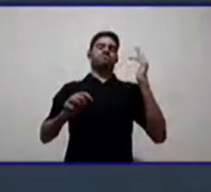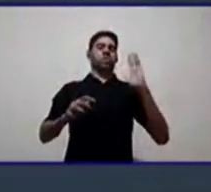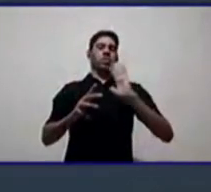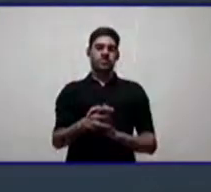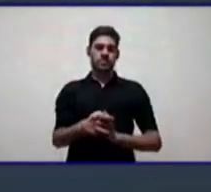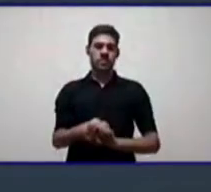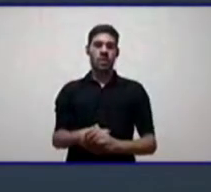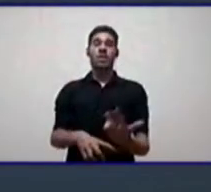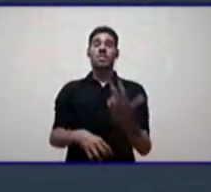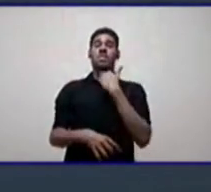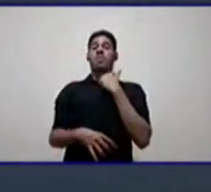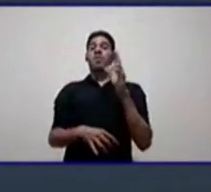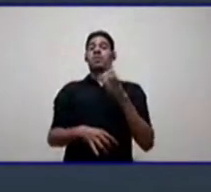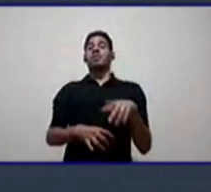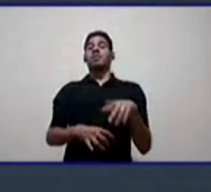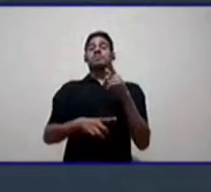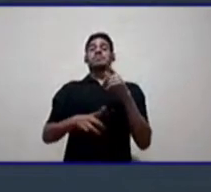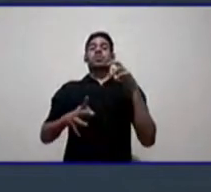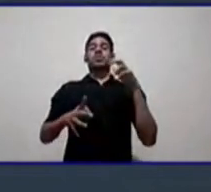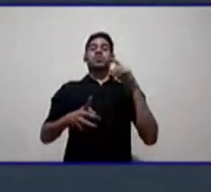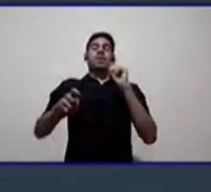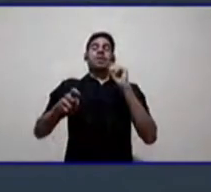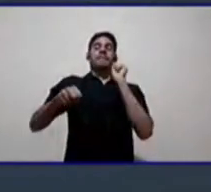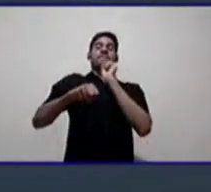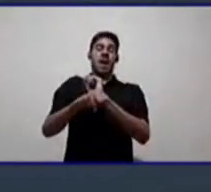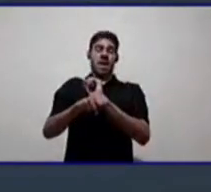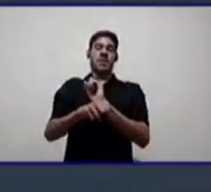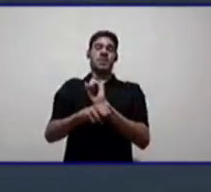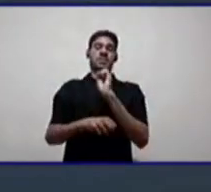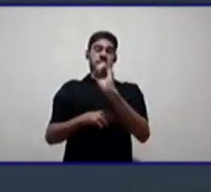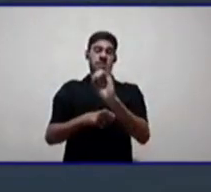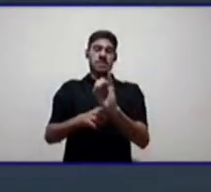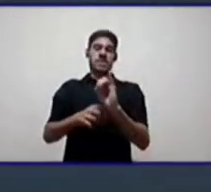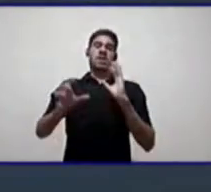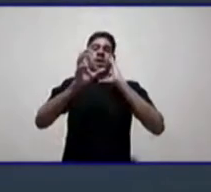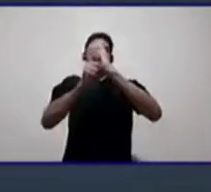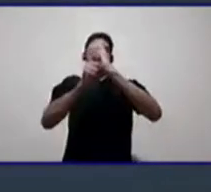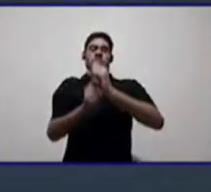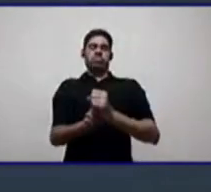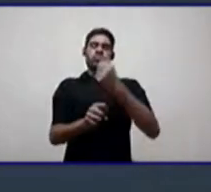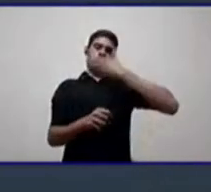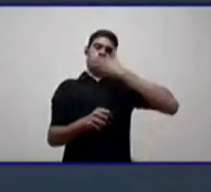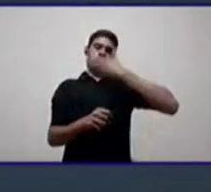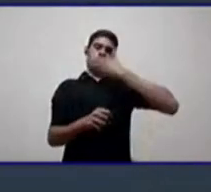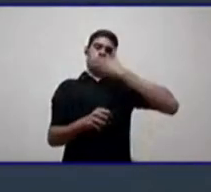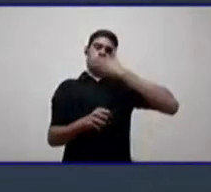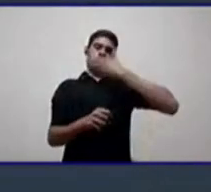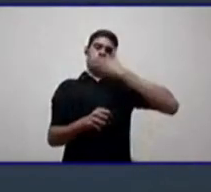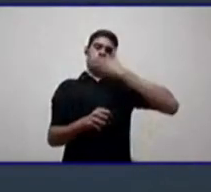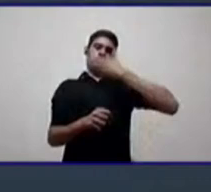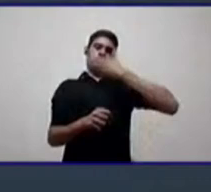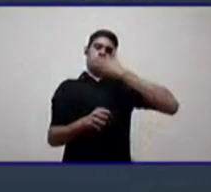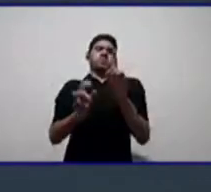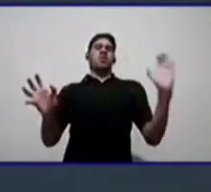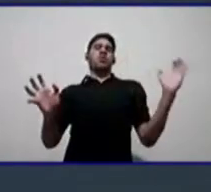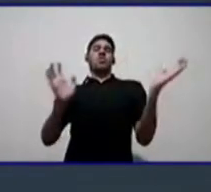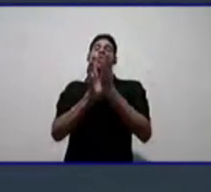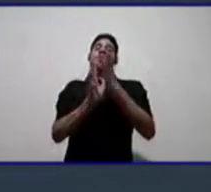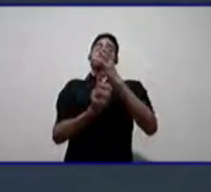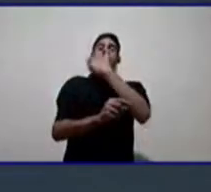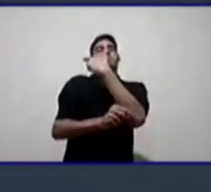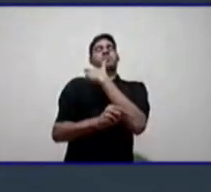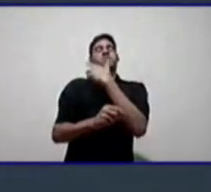podendo ser aplicada a sanção de suspensão caso a prestação de contas não seja julgada pelo juiz ou tribunal competente no